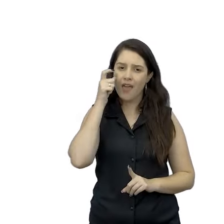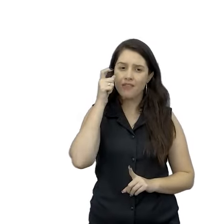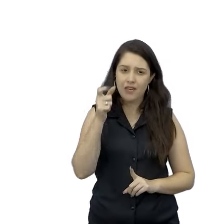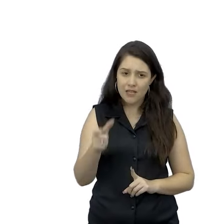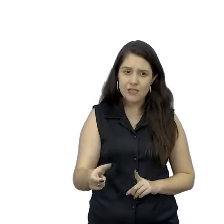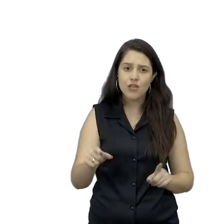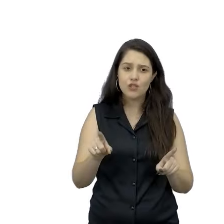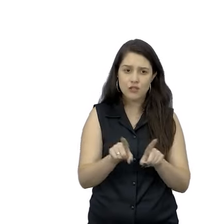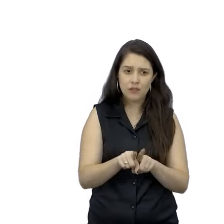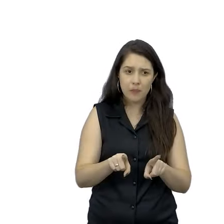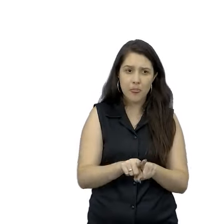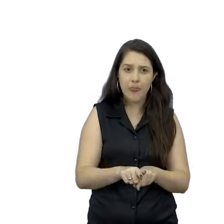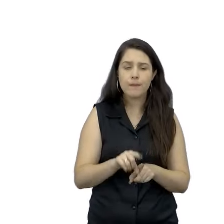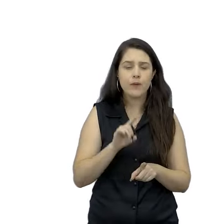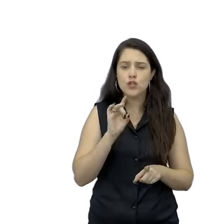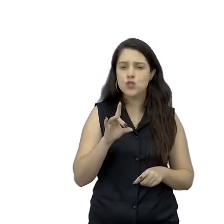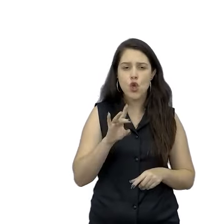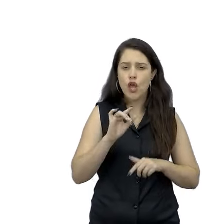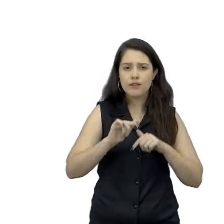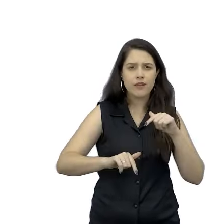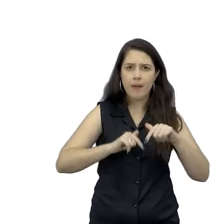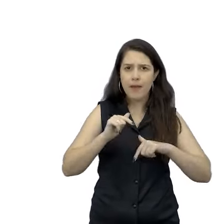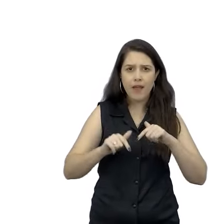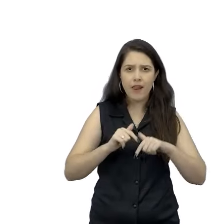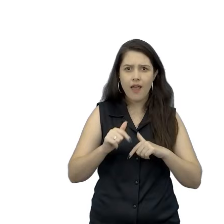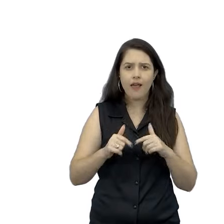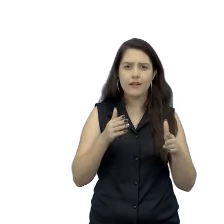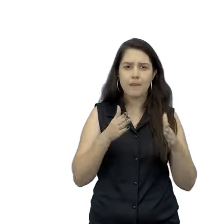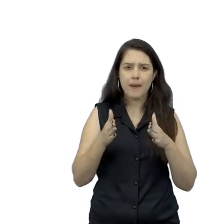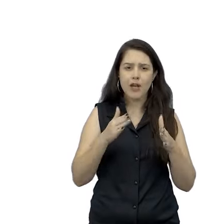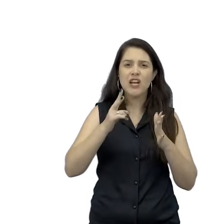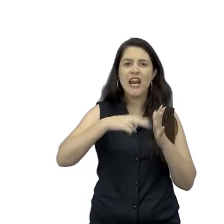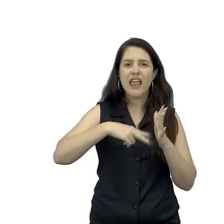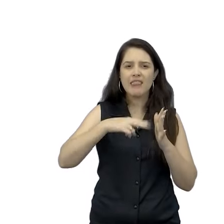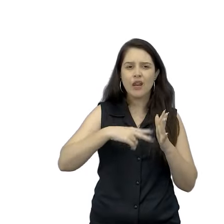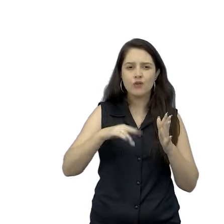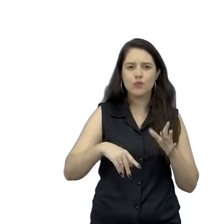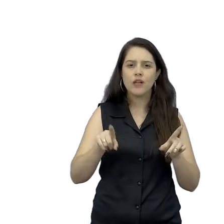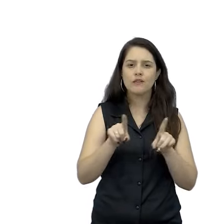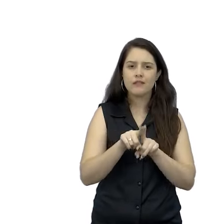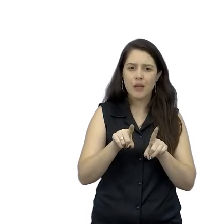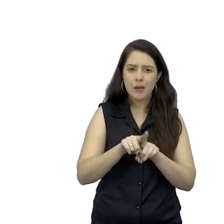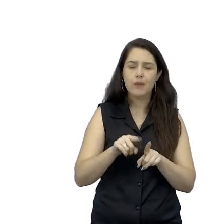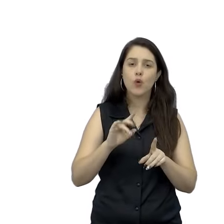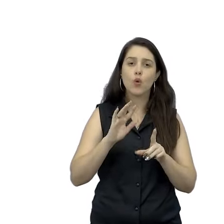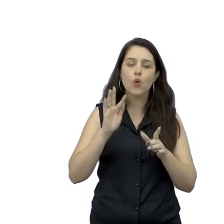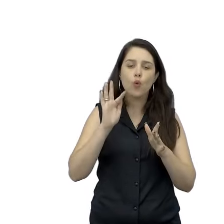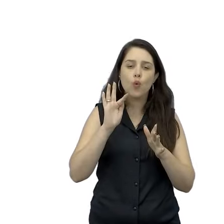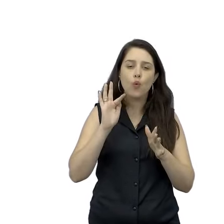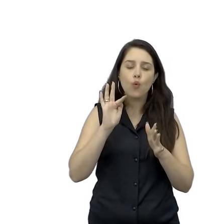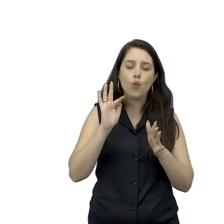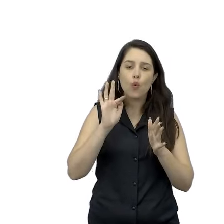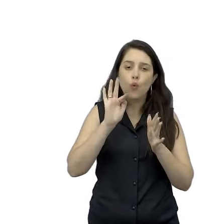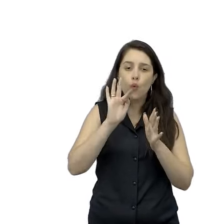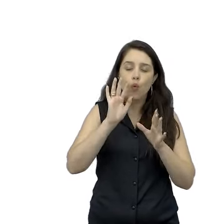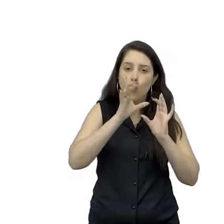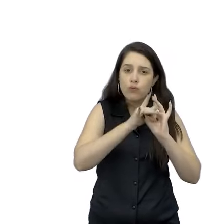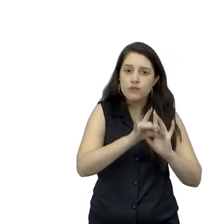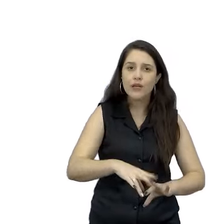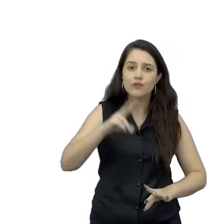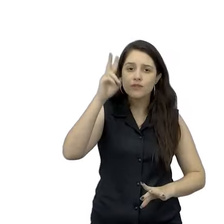momento não só trabalhar a parte da arte, da literatura, como também o contexto histórico, né, que vai facilitar